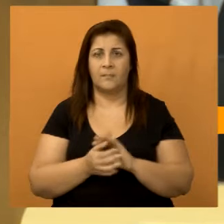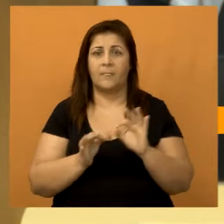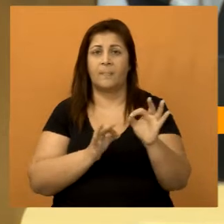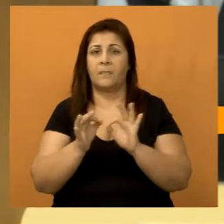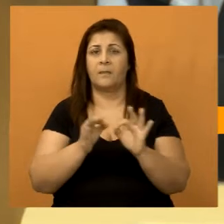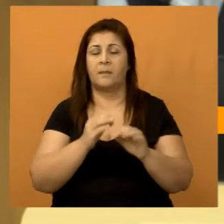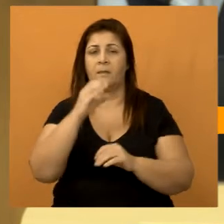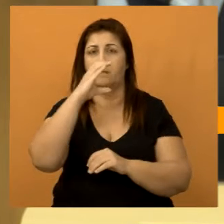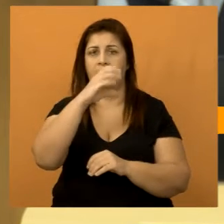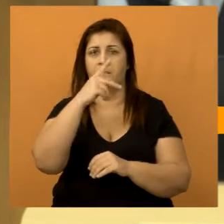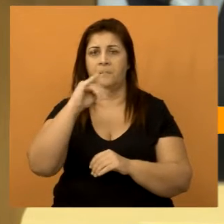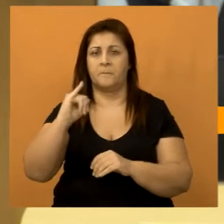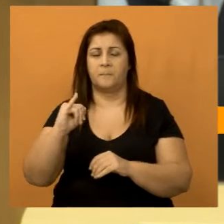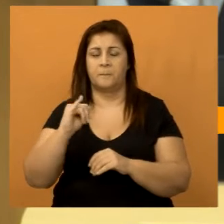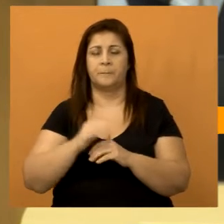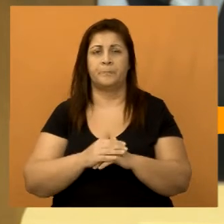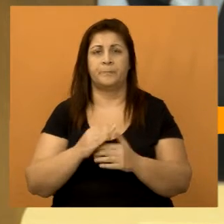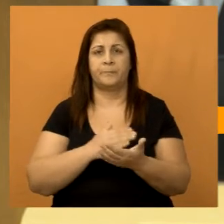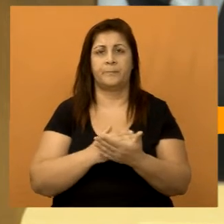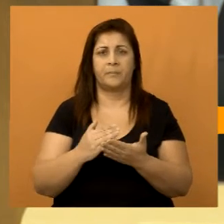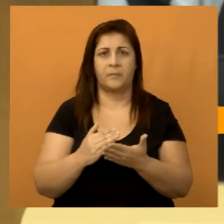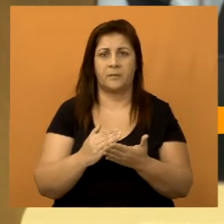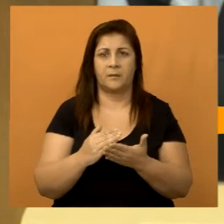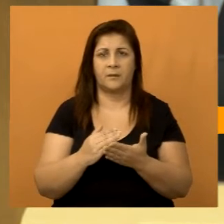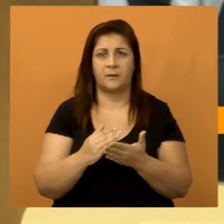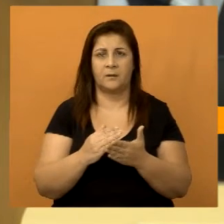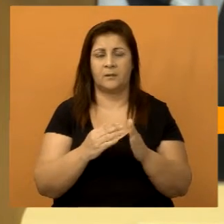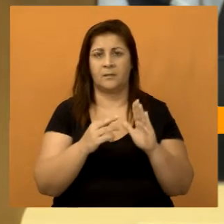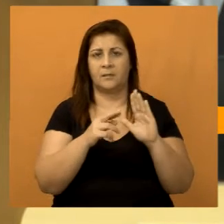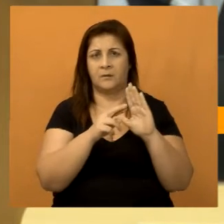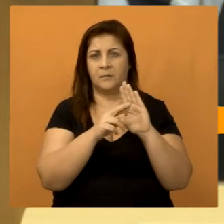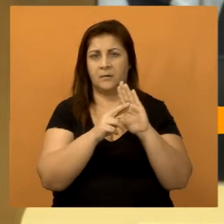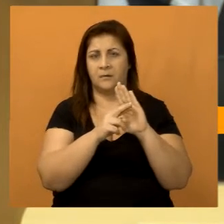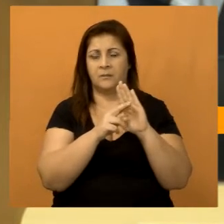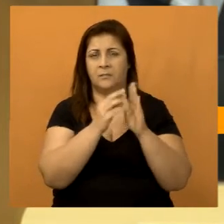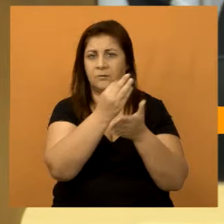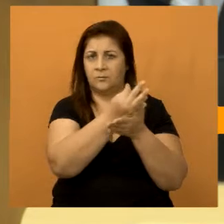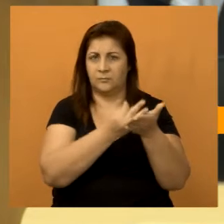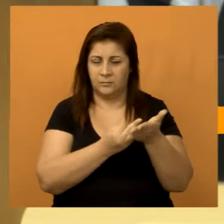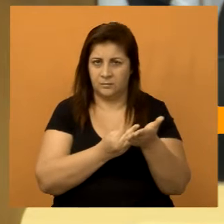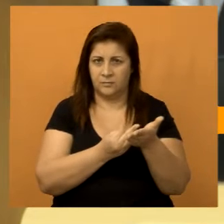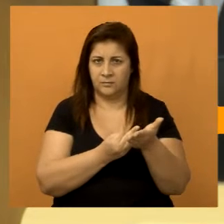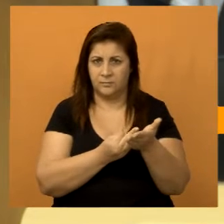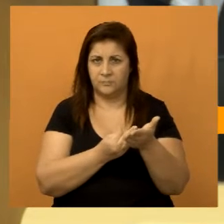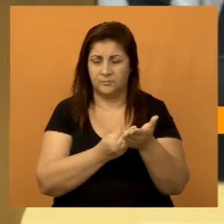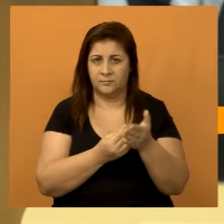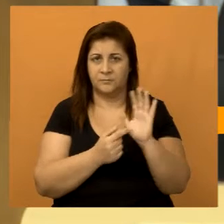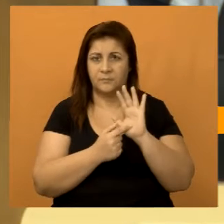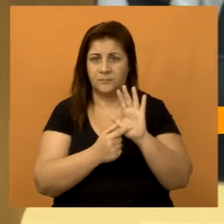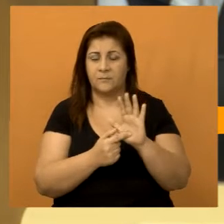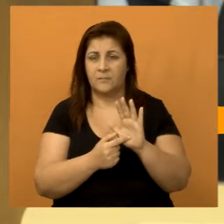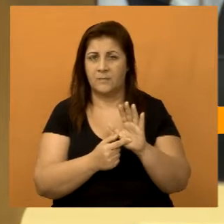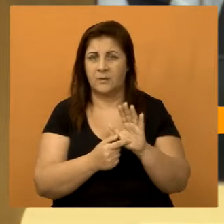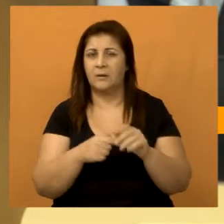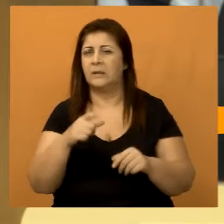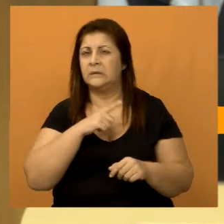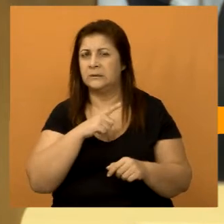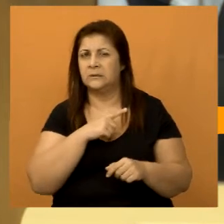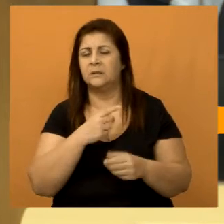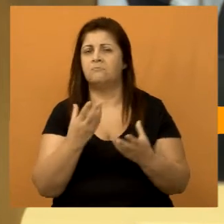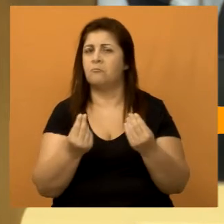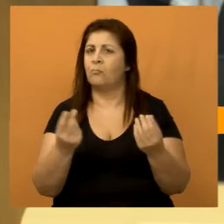dessa CPI deu-se a partir do relatório da Diretoria de Governança e Transparência, que apontou indício de